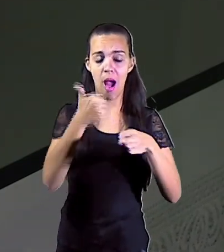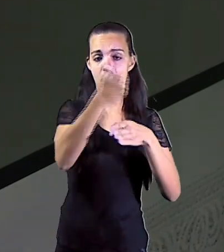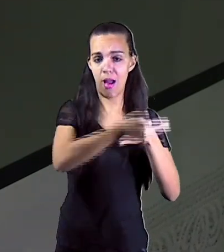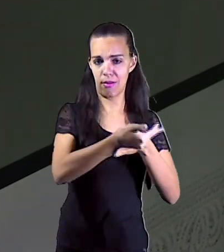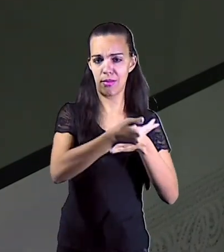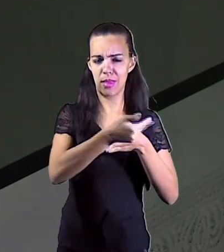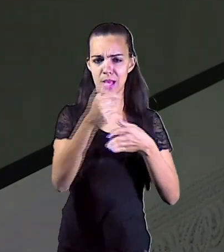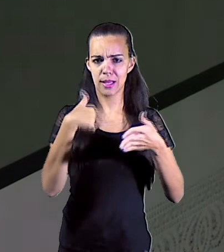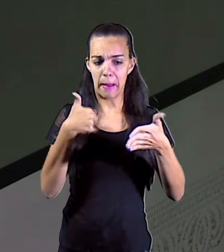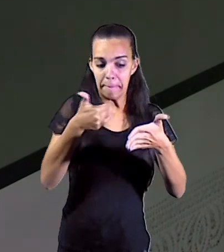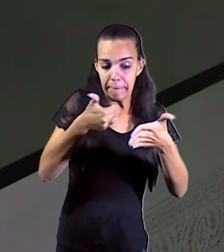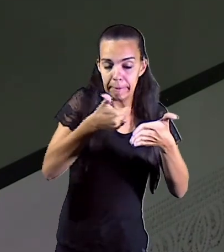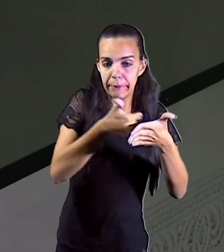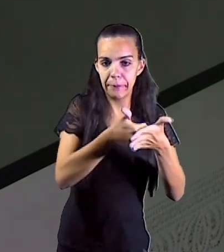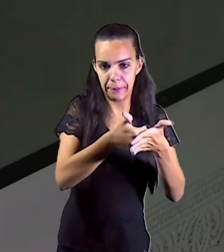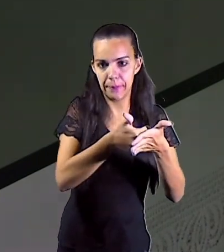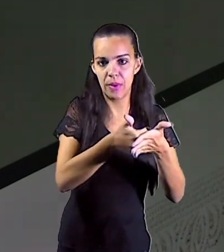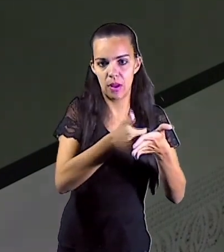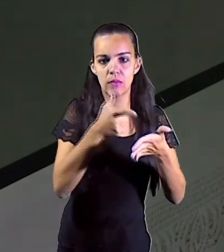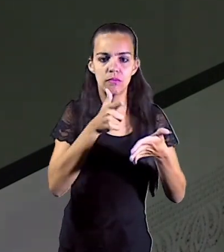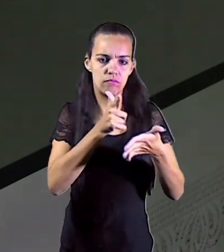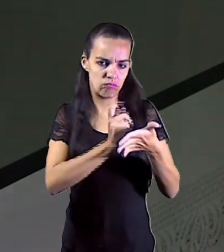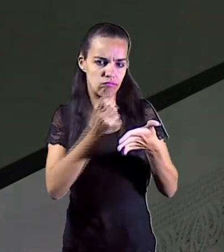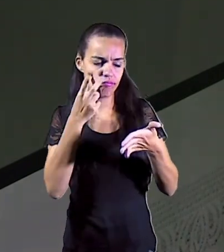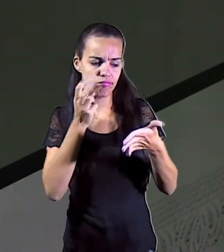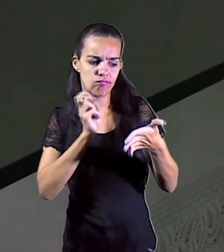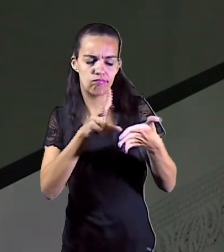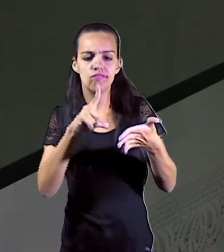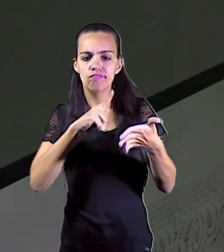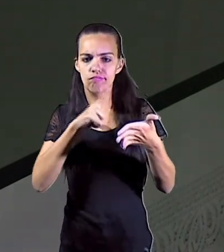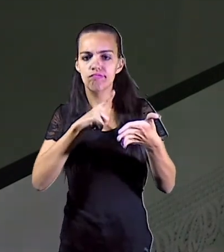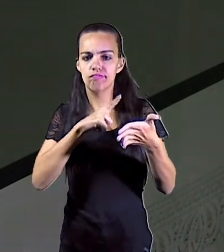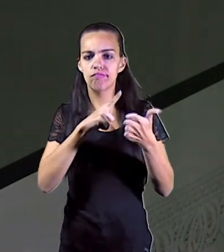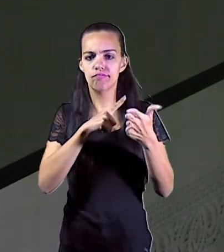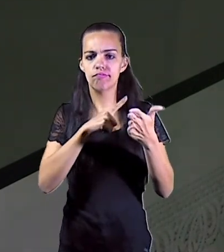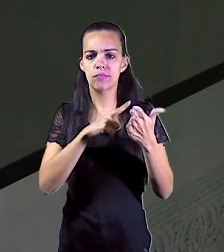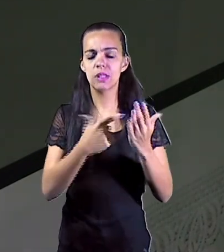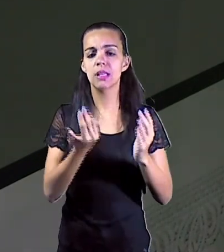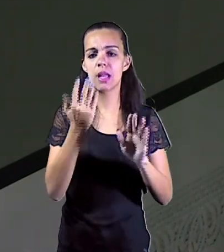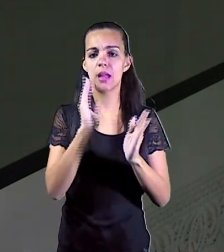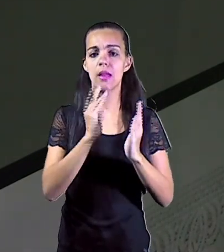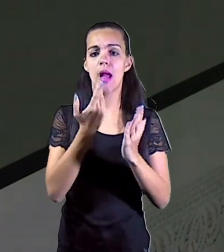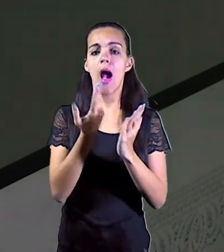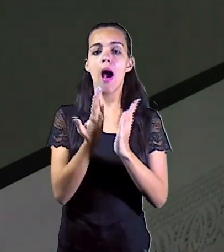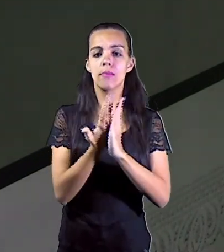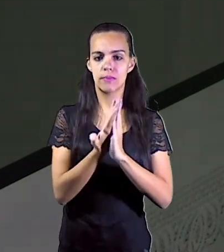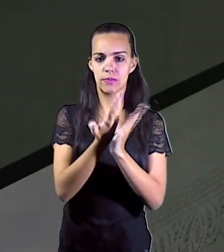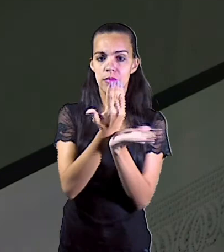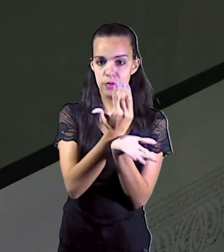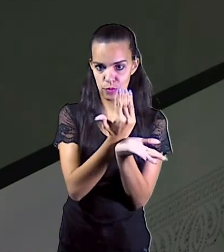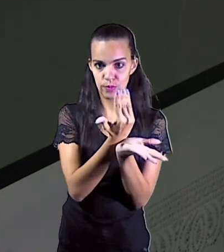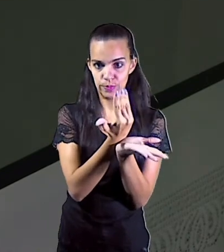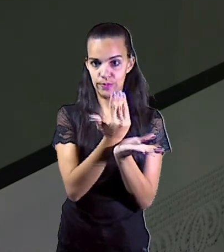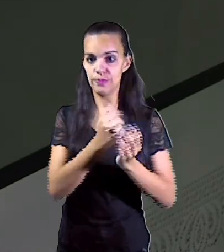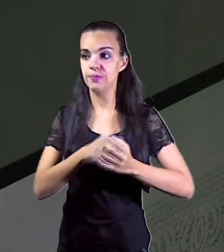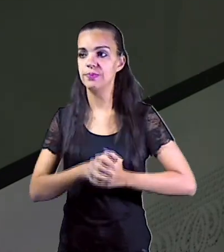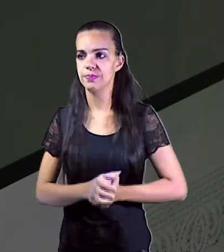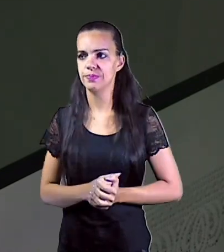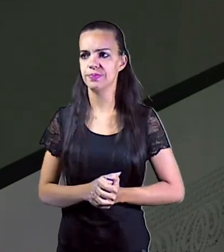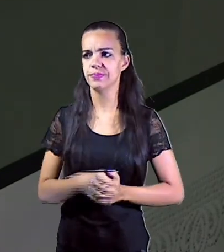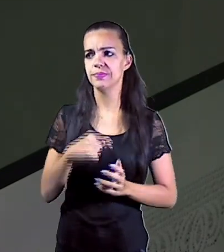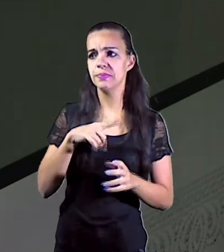objeto, ela está sendo refletida e fica mais nítido. Se eu afasto, você vai não conseguindo nem